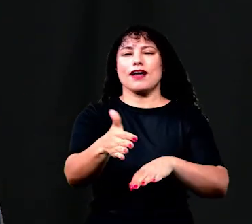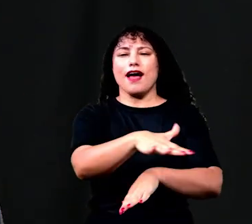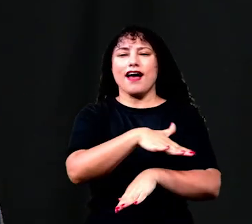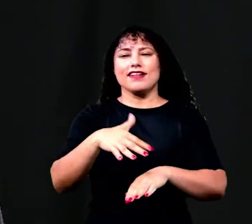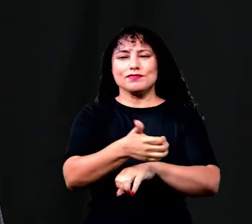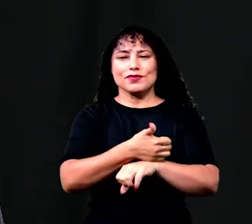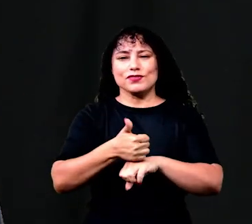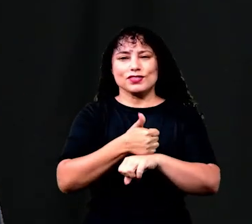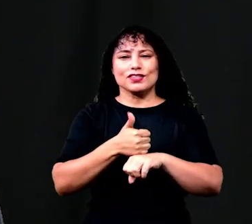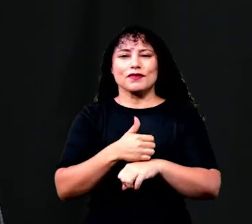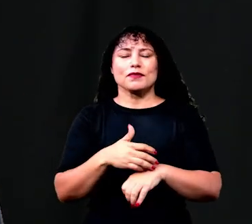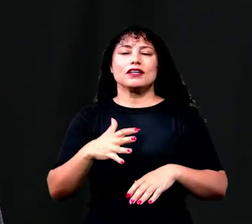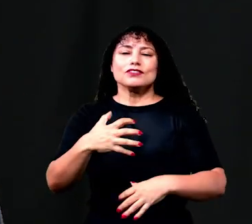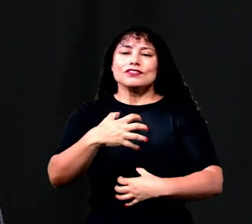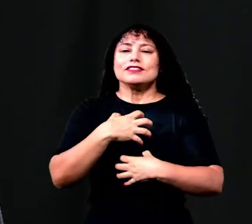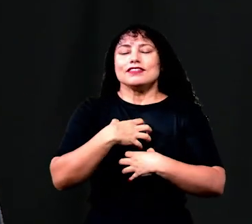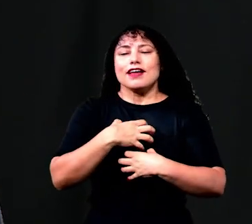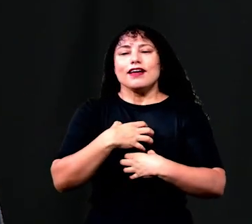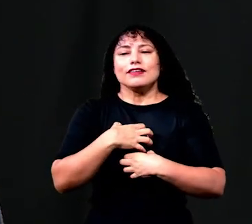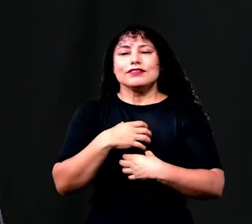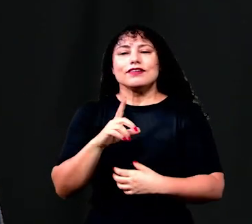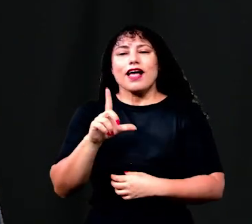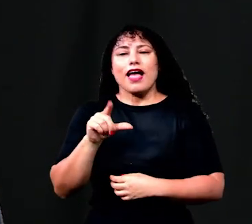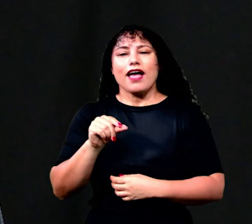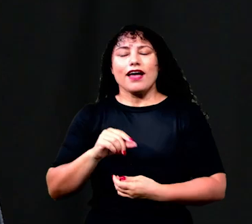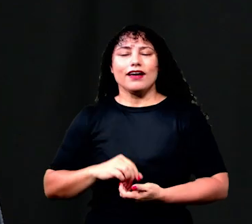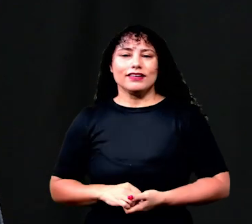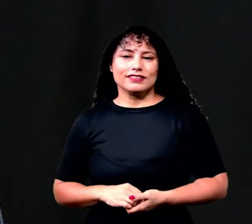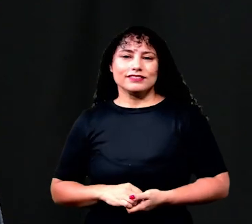área profissional. Mas de algum modo acho que,